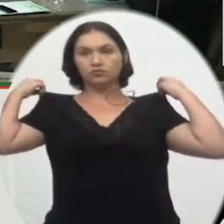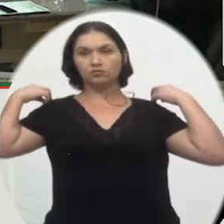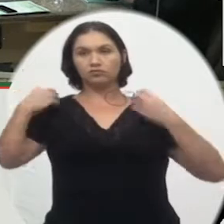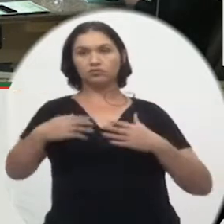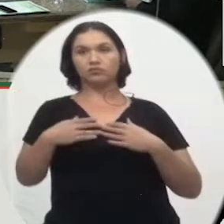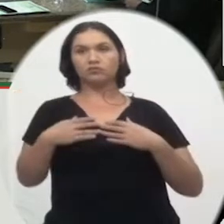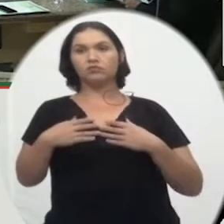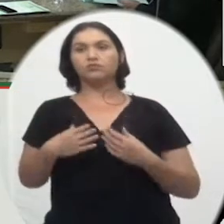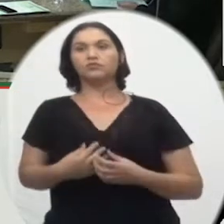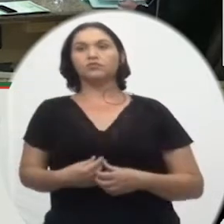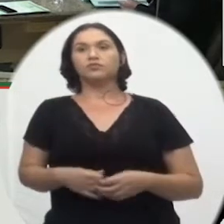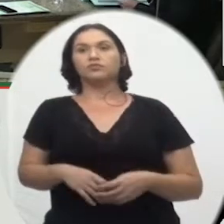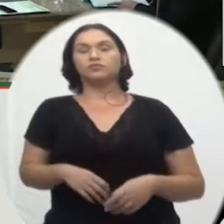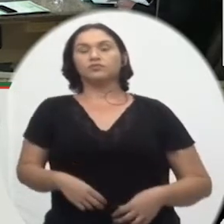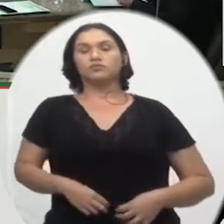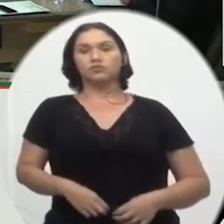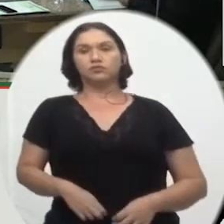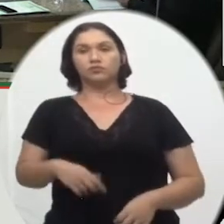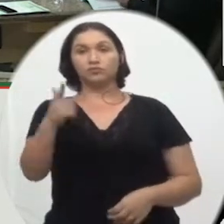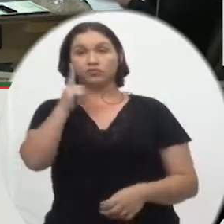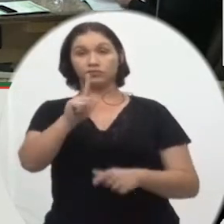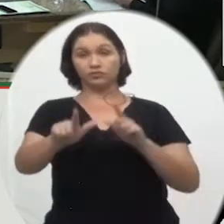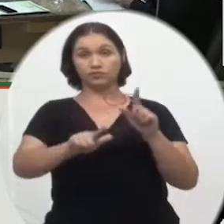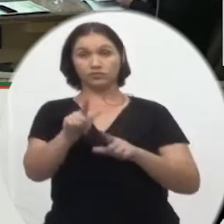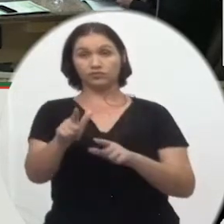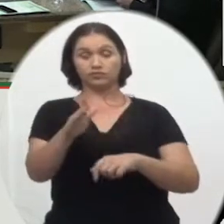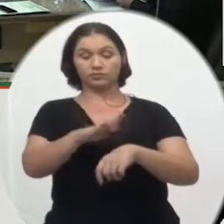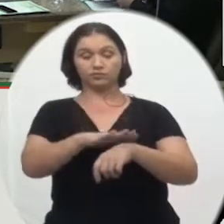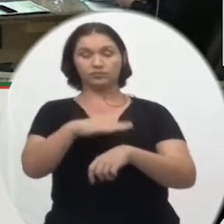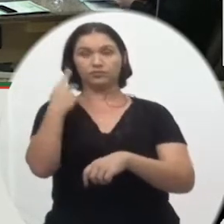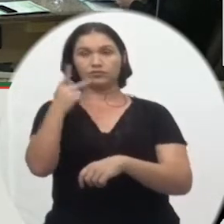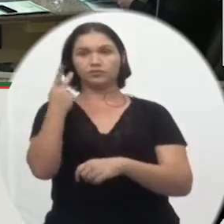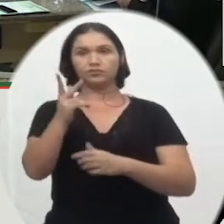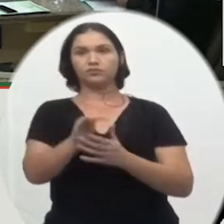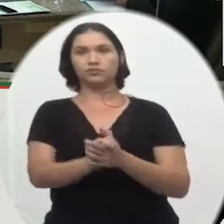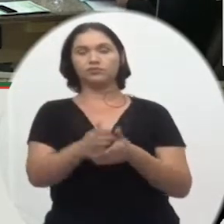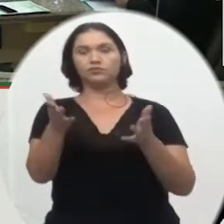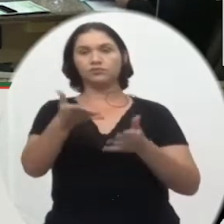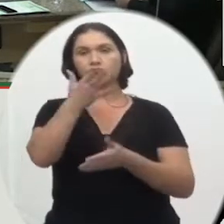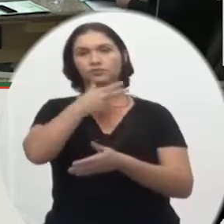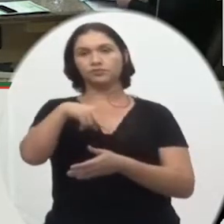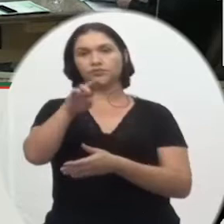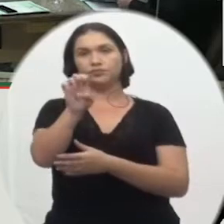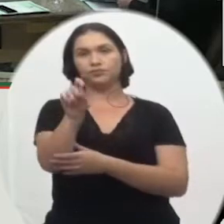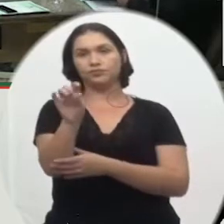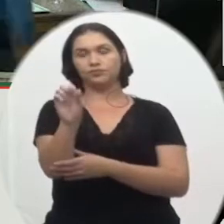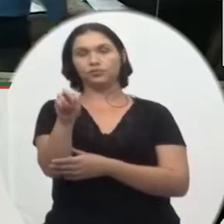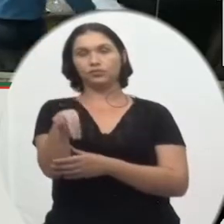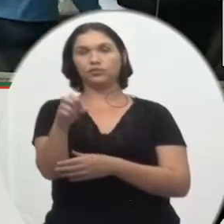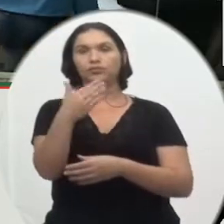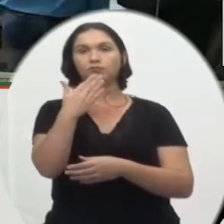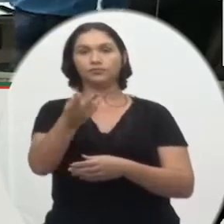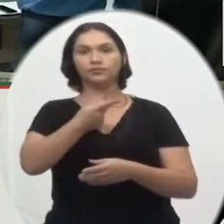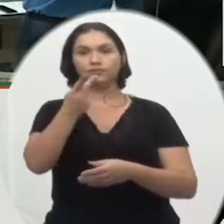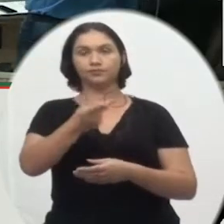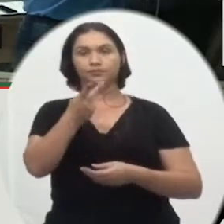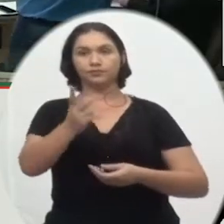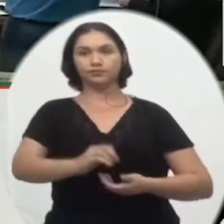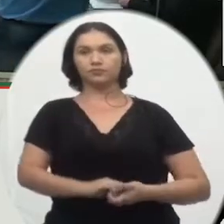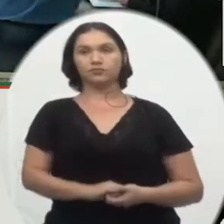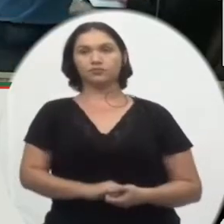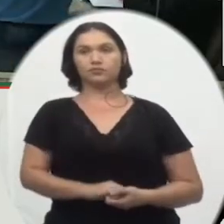reabertos os trabalhos e continuamos com o horário político. Questão de ordem cedida do vereador Edson do Nascimento.